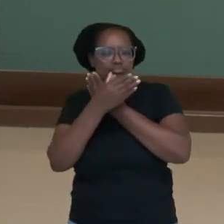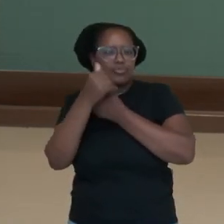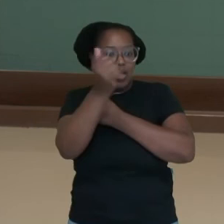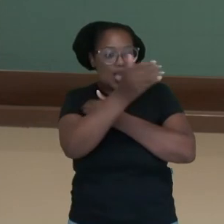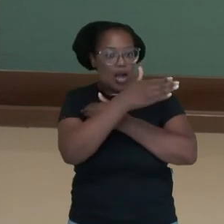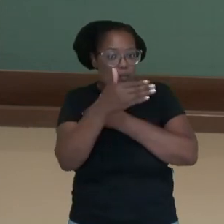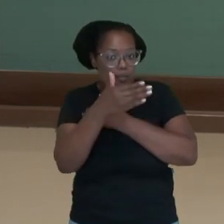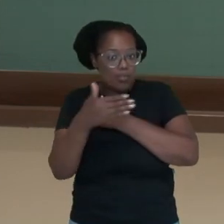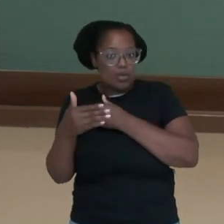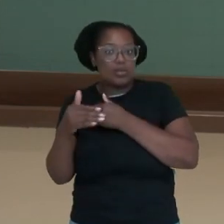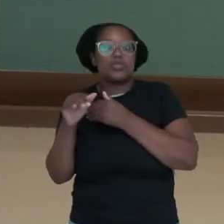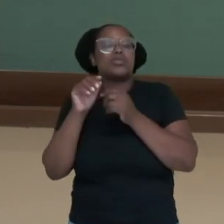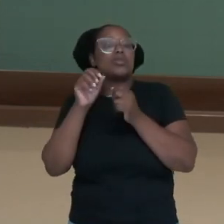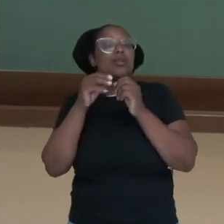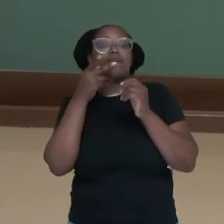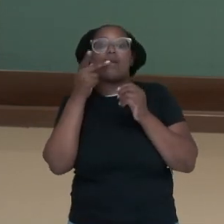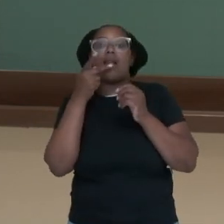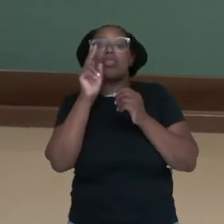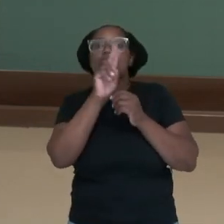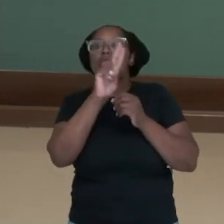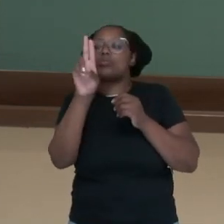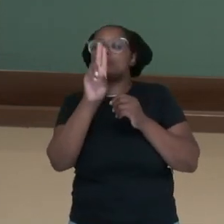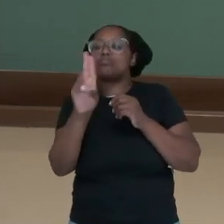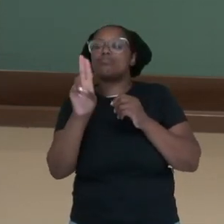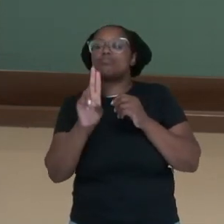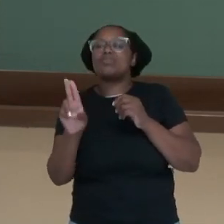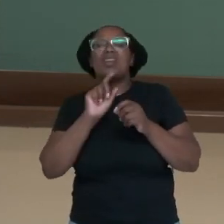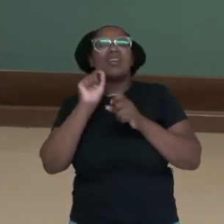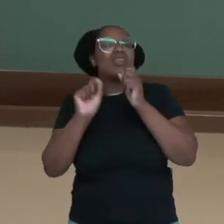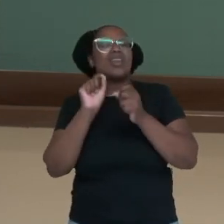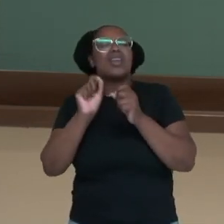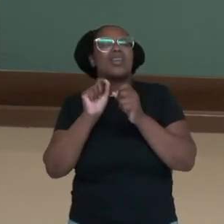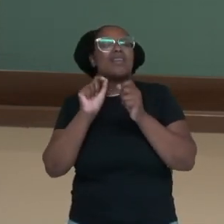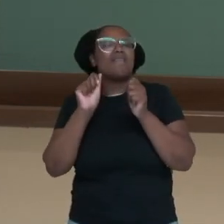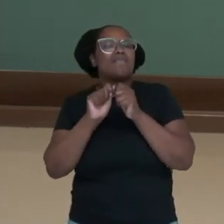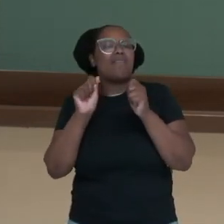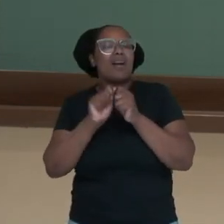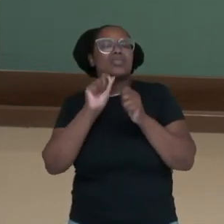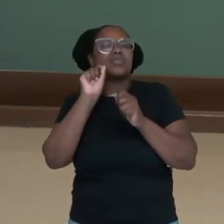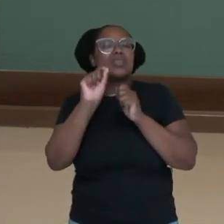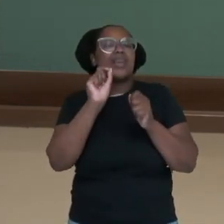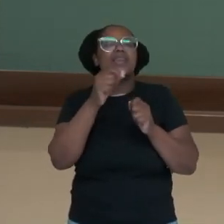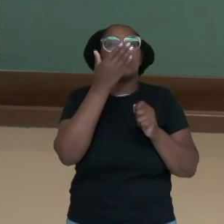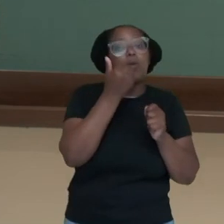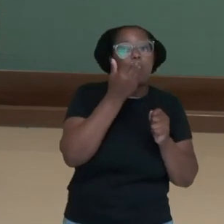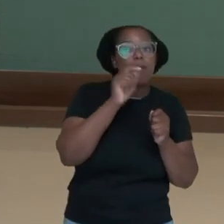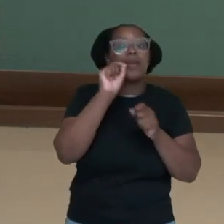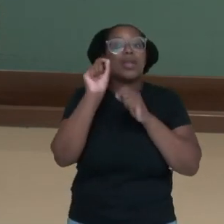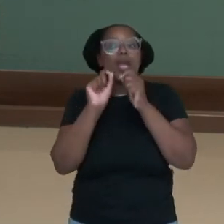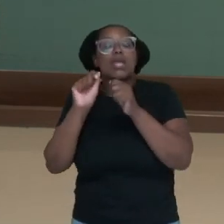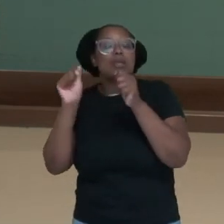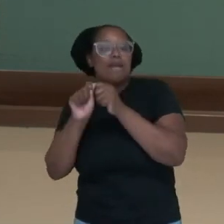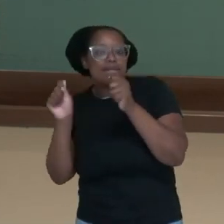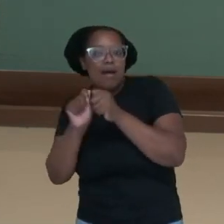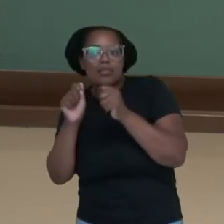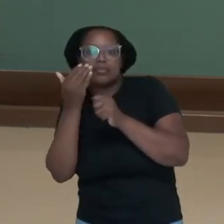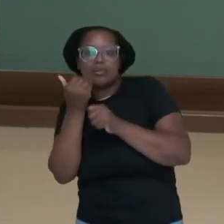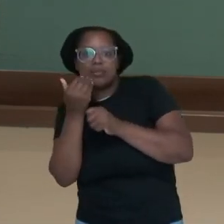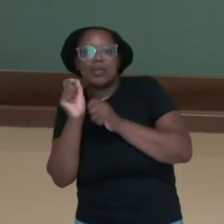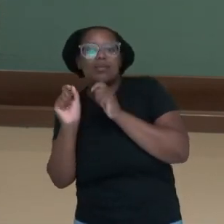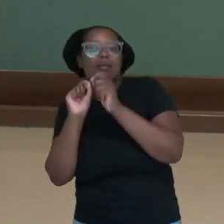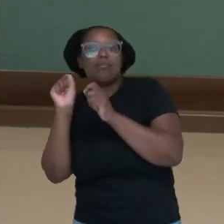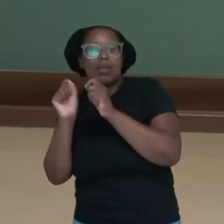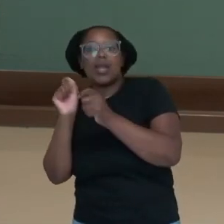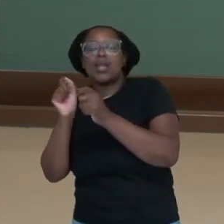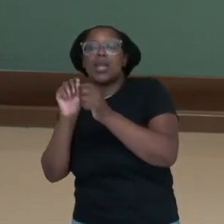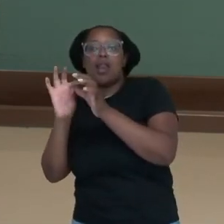dar nomes para eles. Claro, quem é o produtor? Quem é o consumidor e quem é o decompositor? A partir de aí,